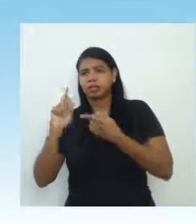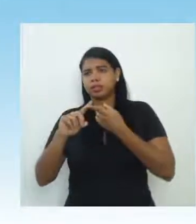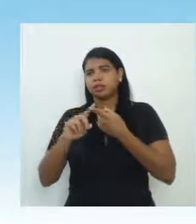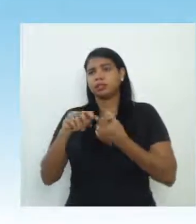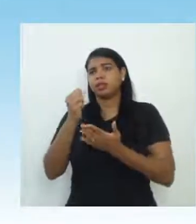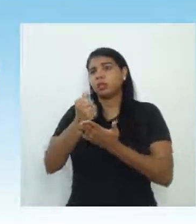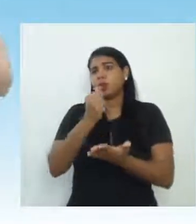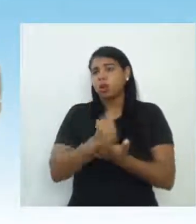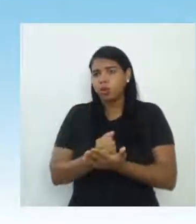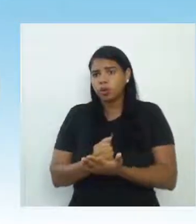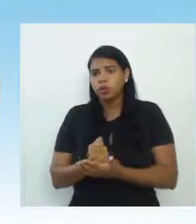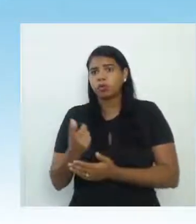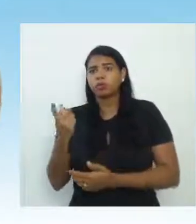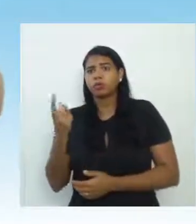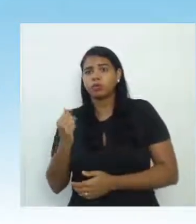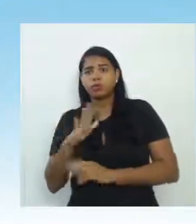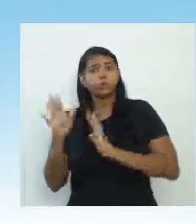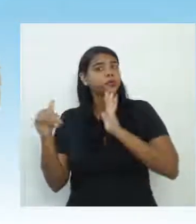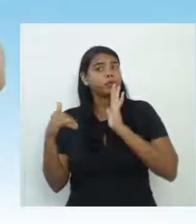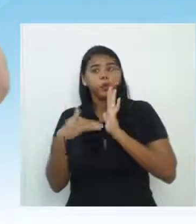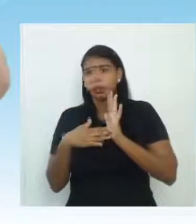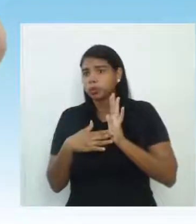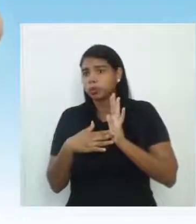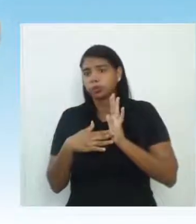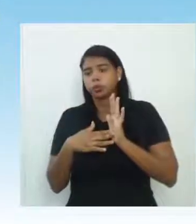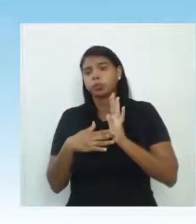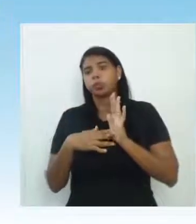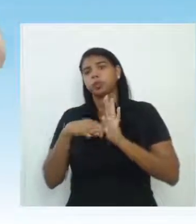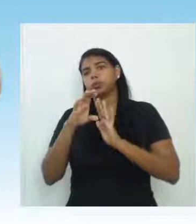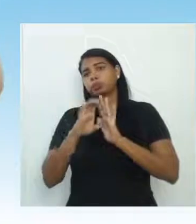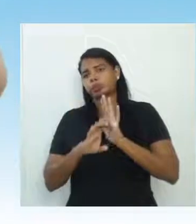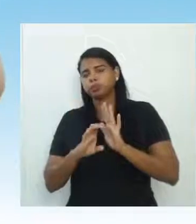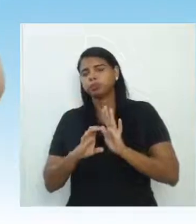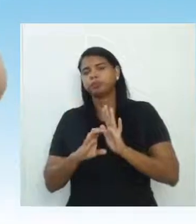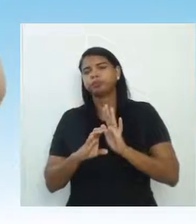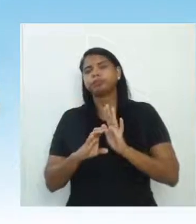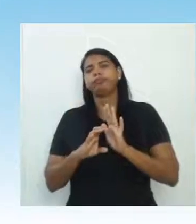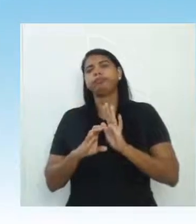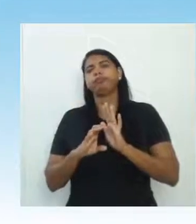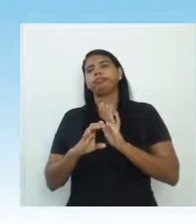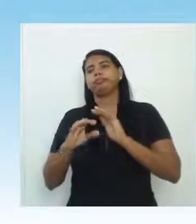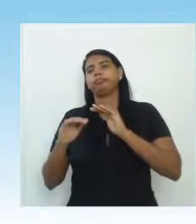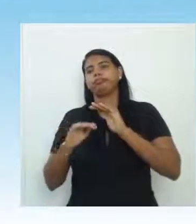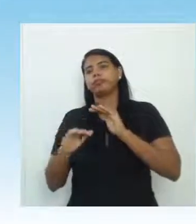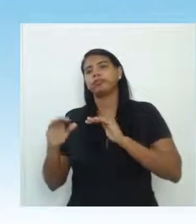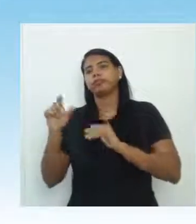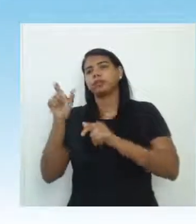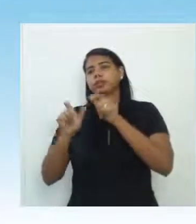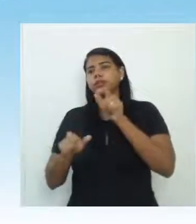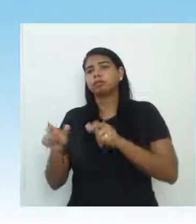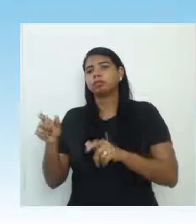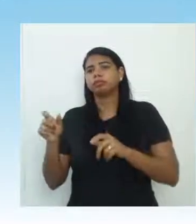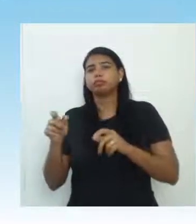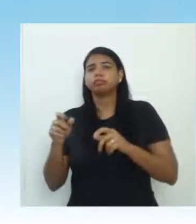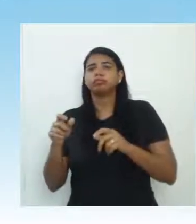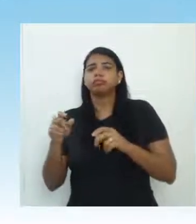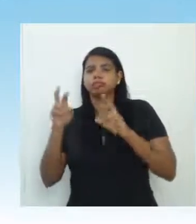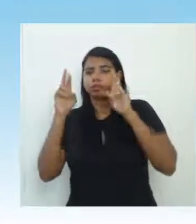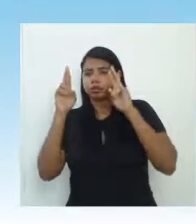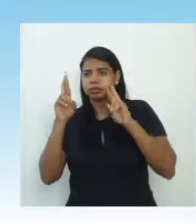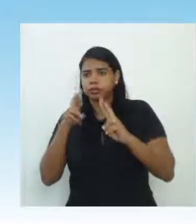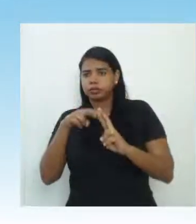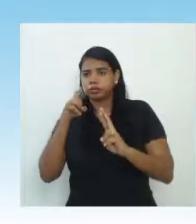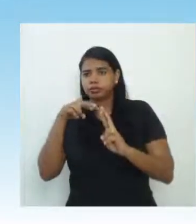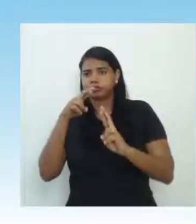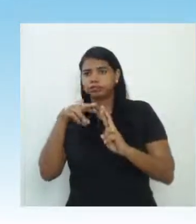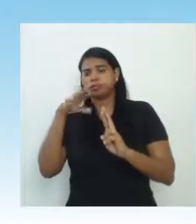do Consumidor, tudo, é sempre abaixo da Constituição e olhando para ela como referência,